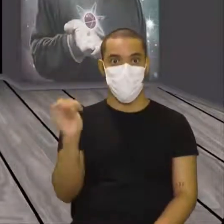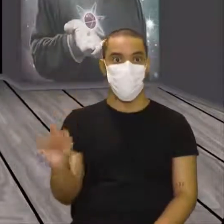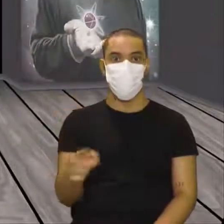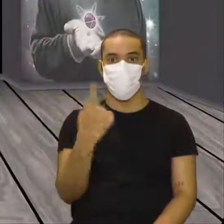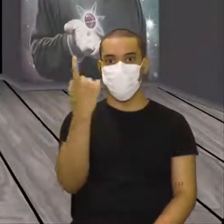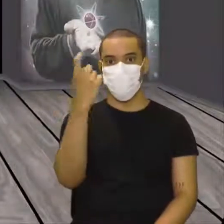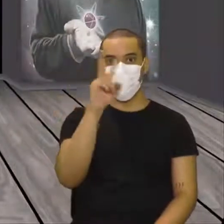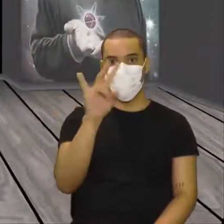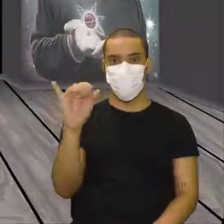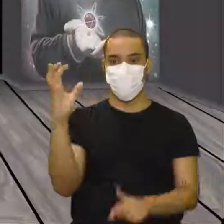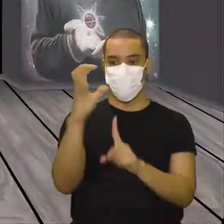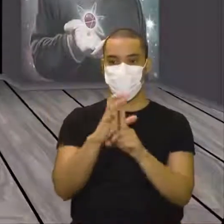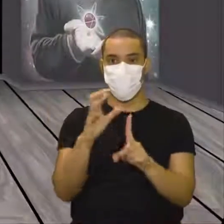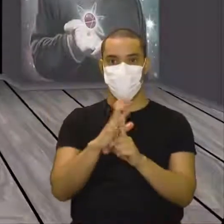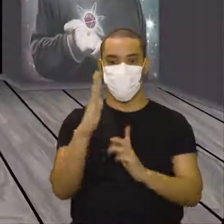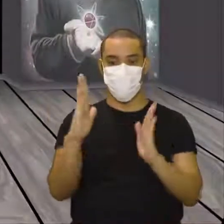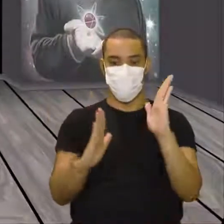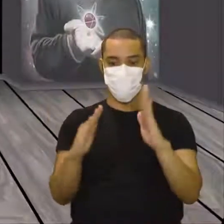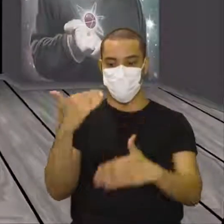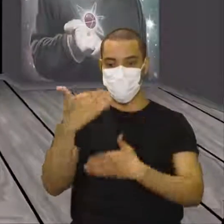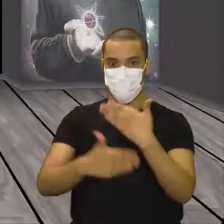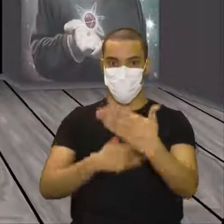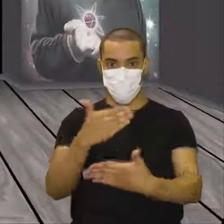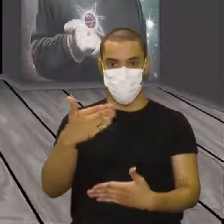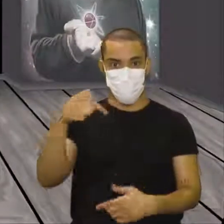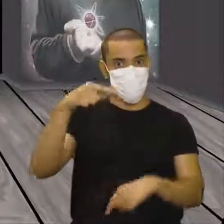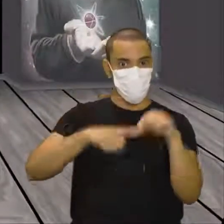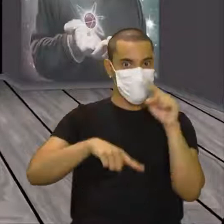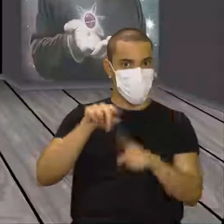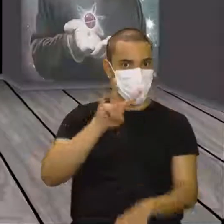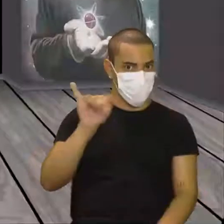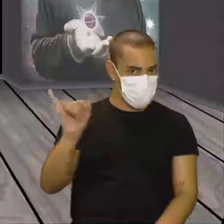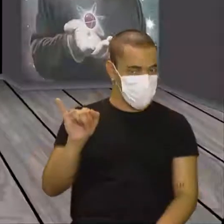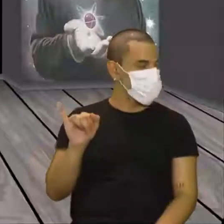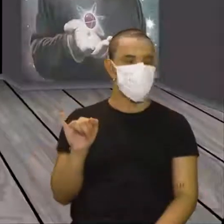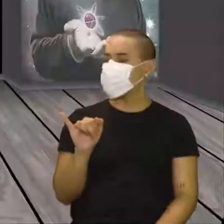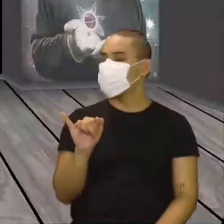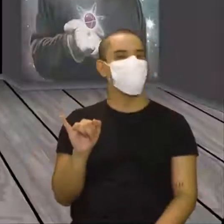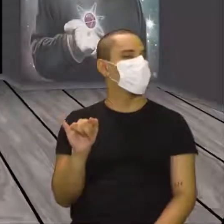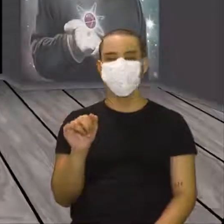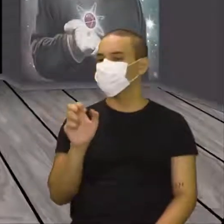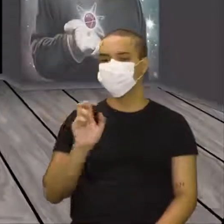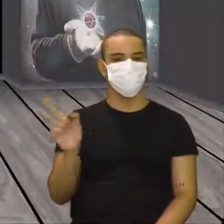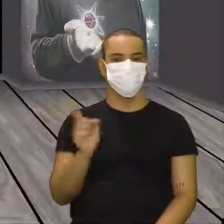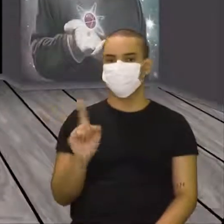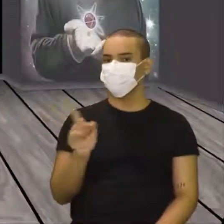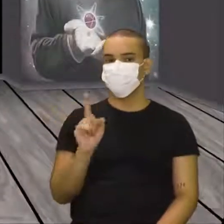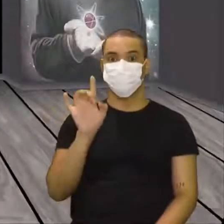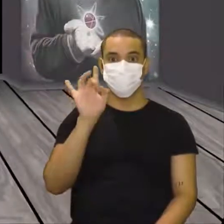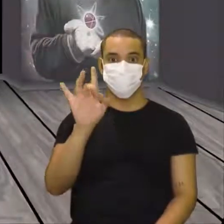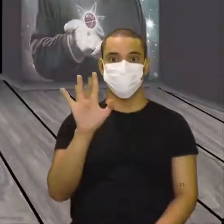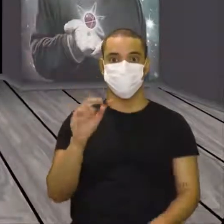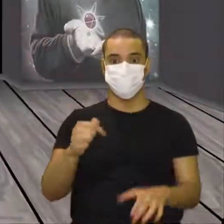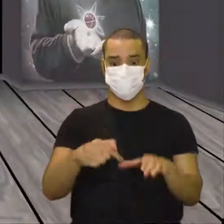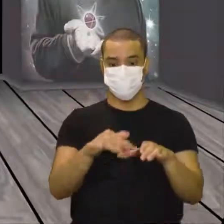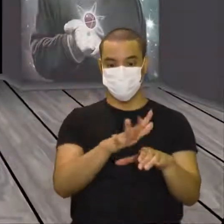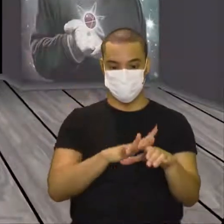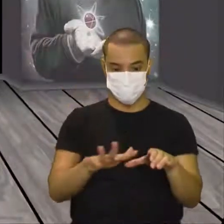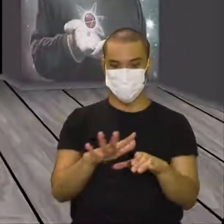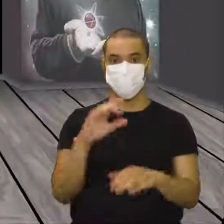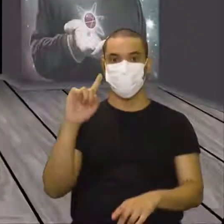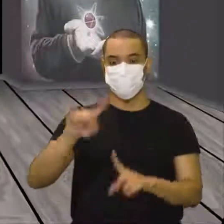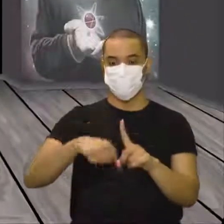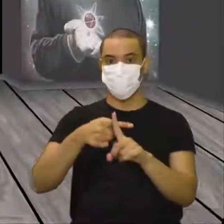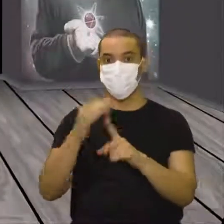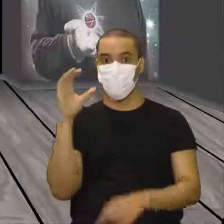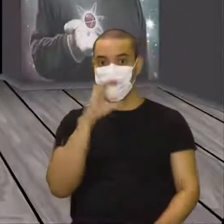interferir naquele processo. A carga vai interferir? Não. O que vai interferir é o campo, a velocidade e o campo